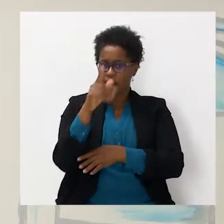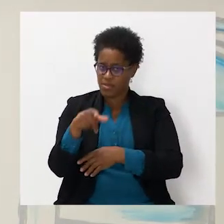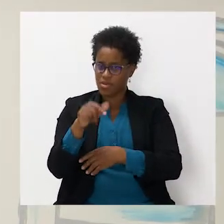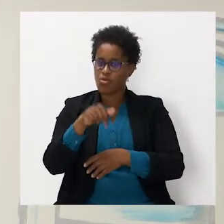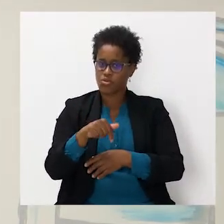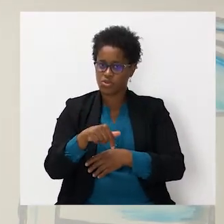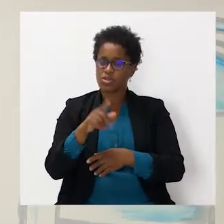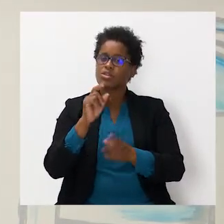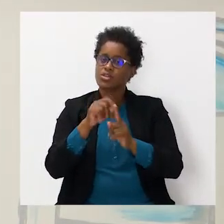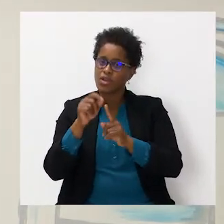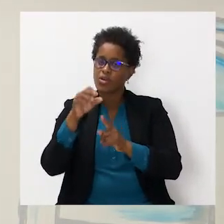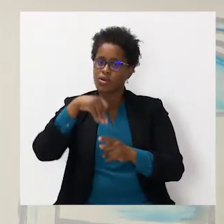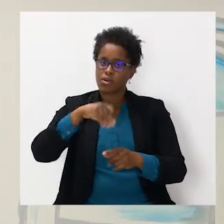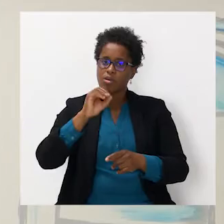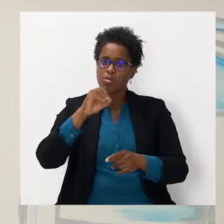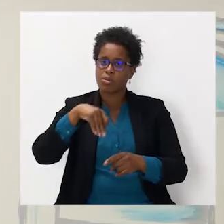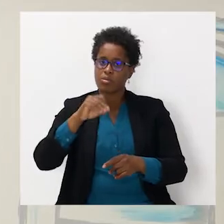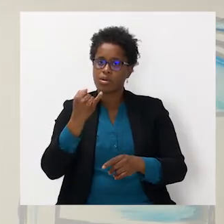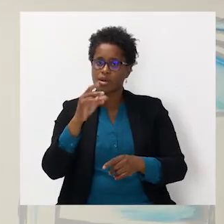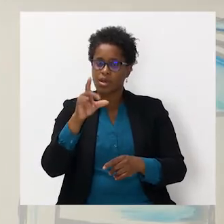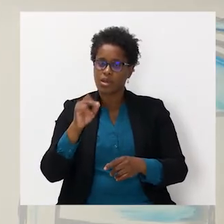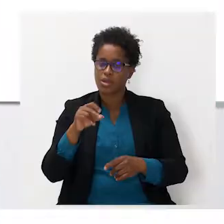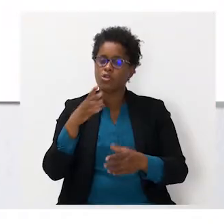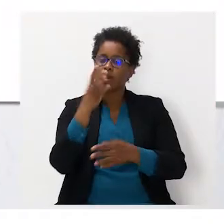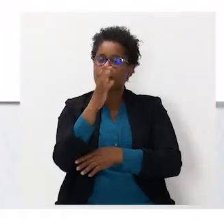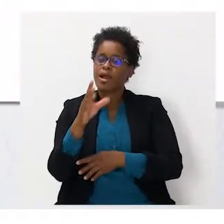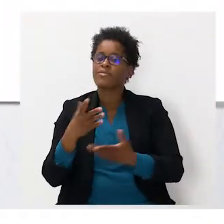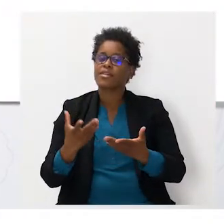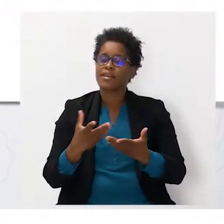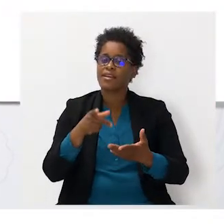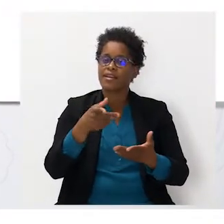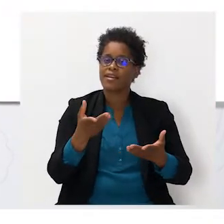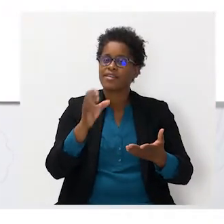papoila como uma planta cultivada ou espontânea. Foi uma planta